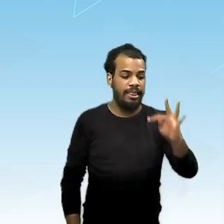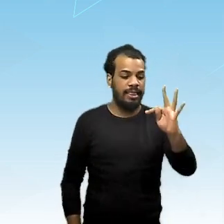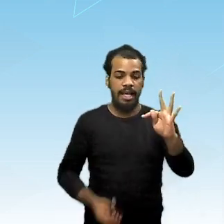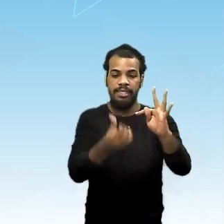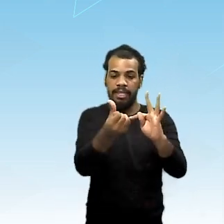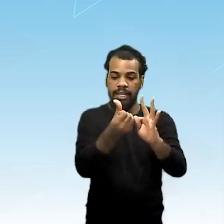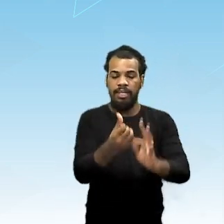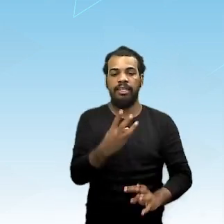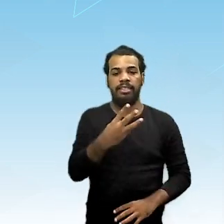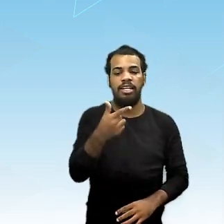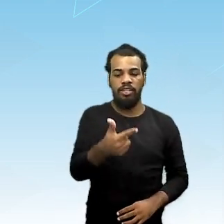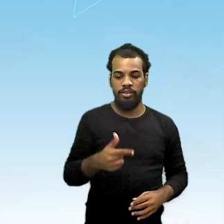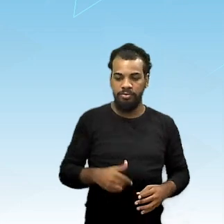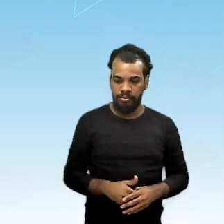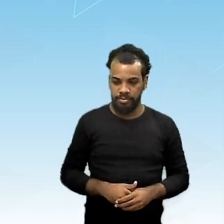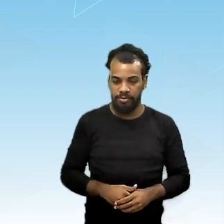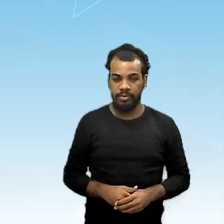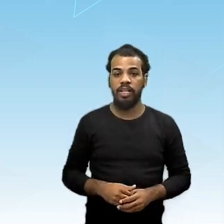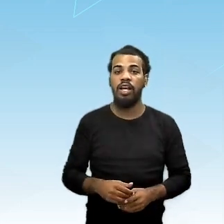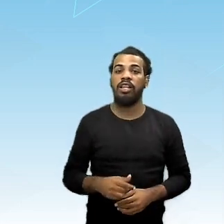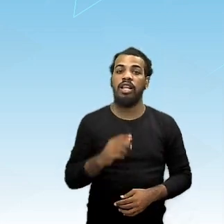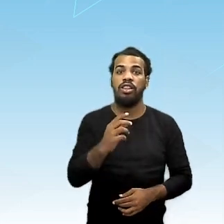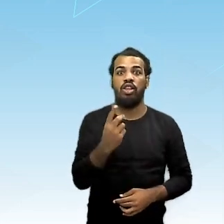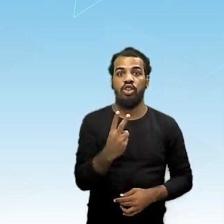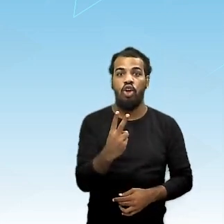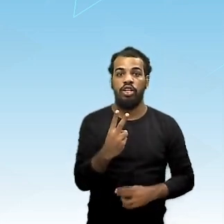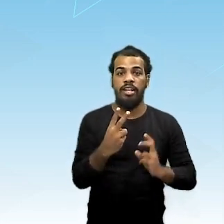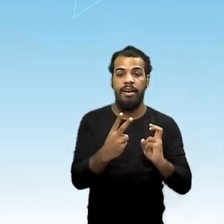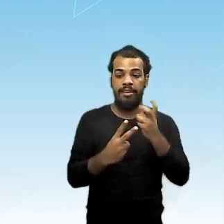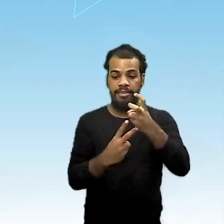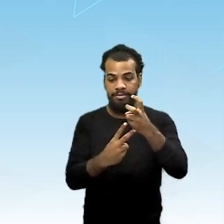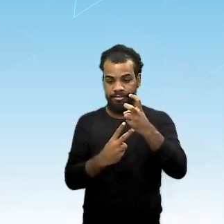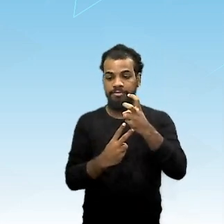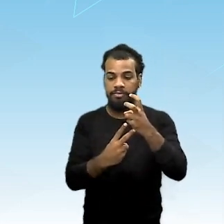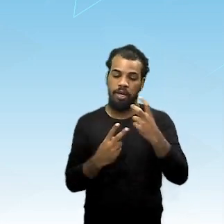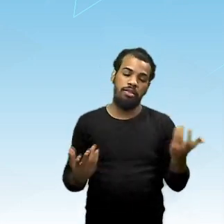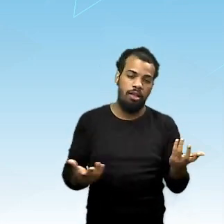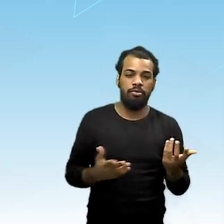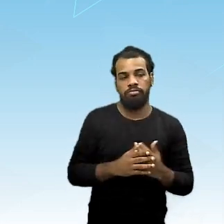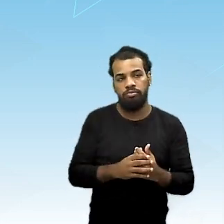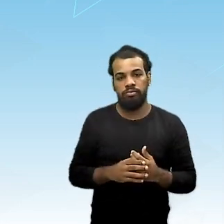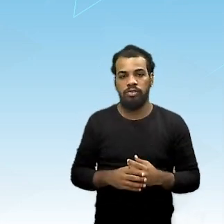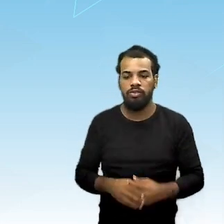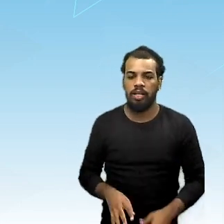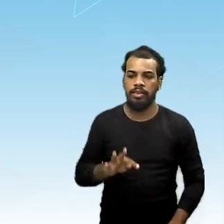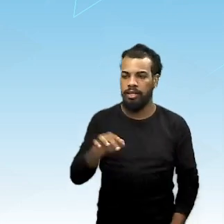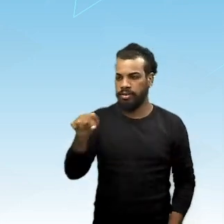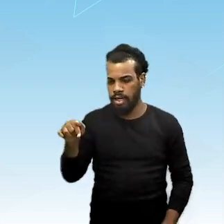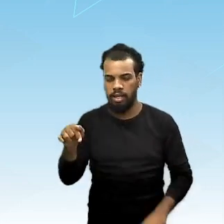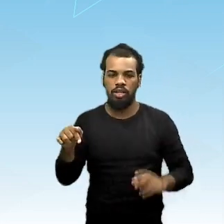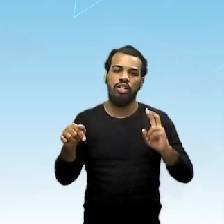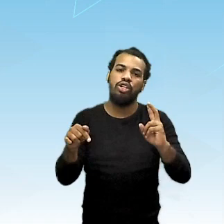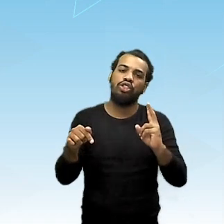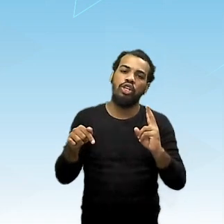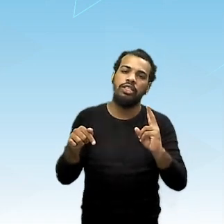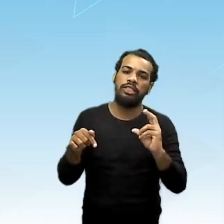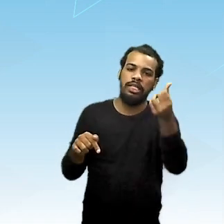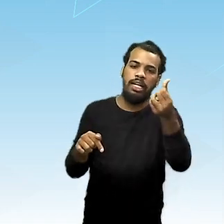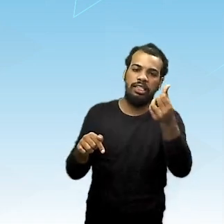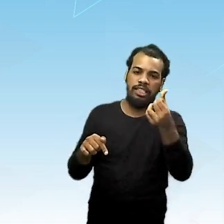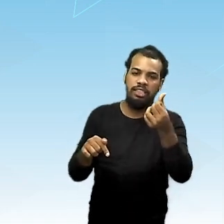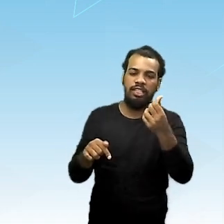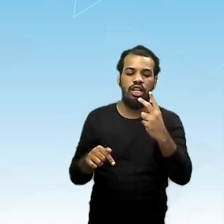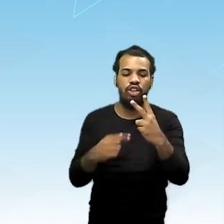ser 2 à quinta. É claro que o T7 vai ser 2 à sexta, o T8 vai ser 2 à sétima, enfim, vai